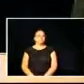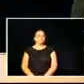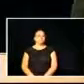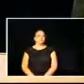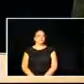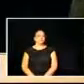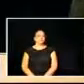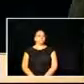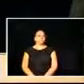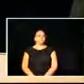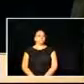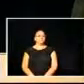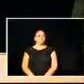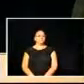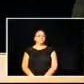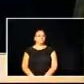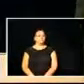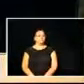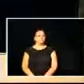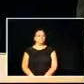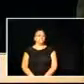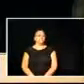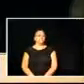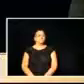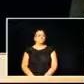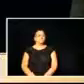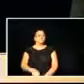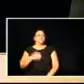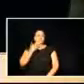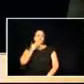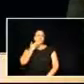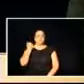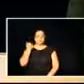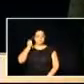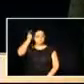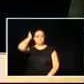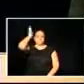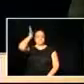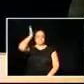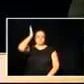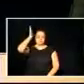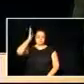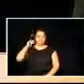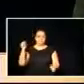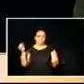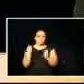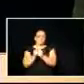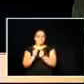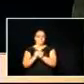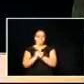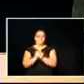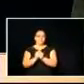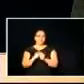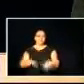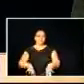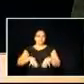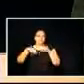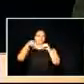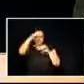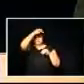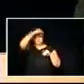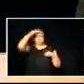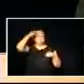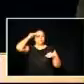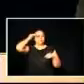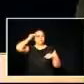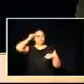quem constrói o nosso município através da Unital, através da Câmara e através da Prefeitura. E está faltando ainda, então,